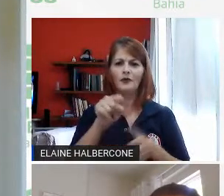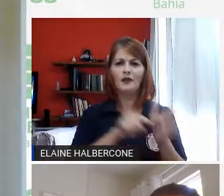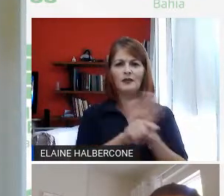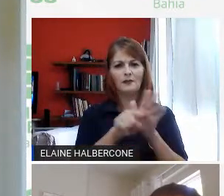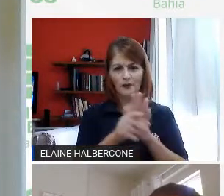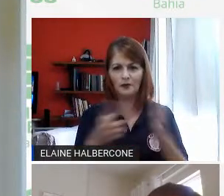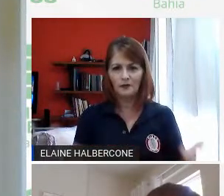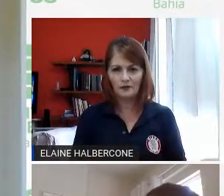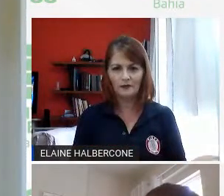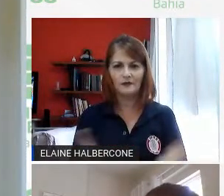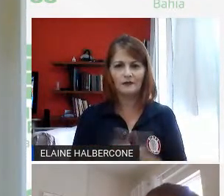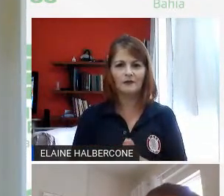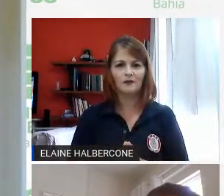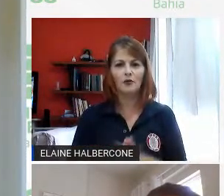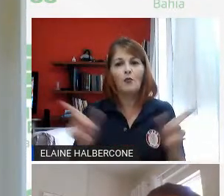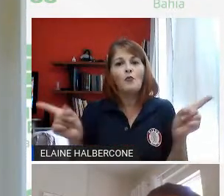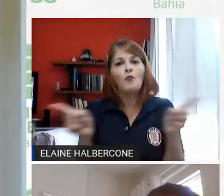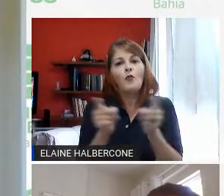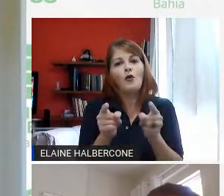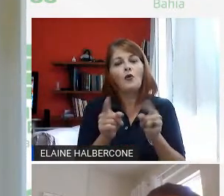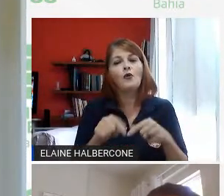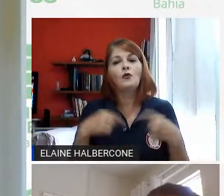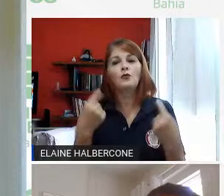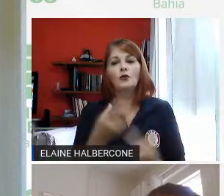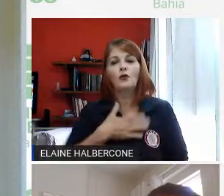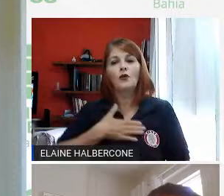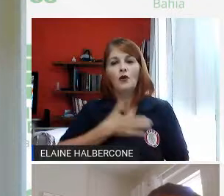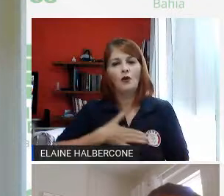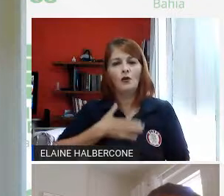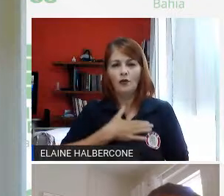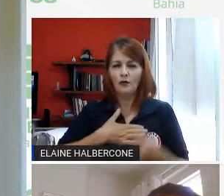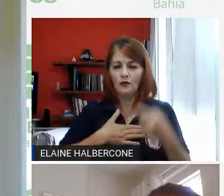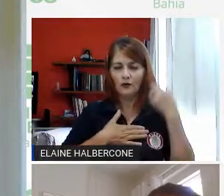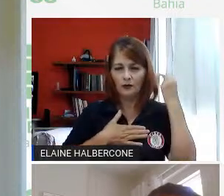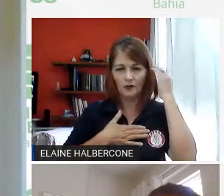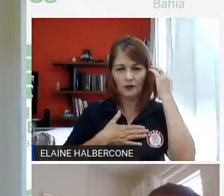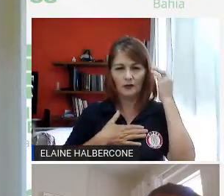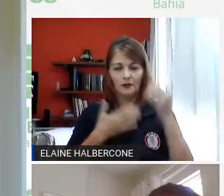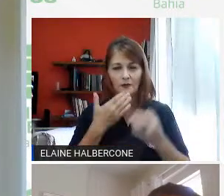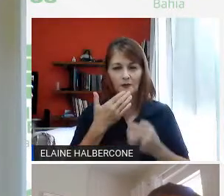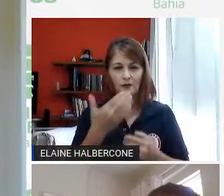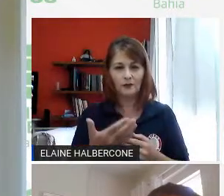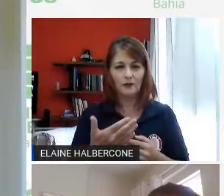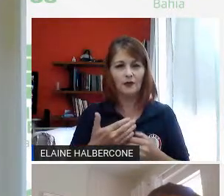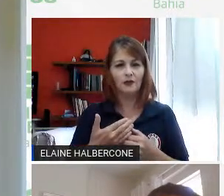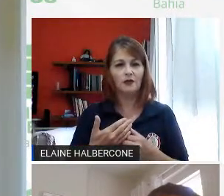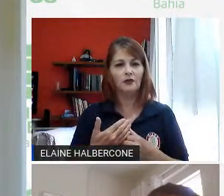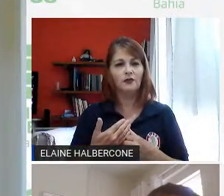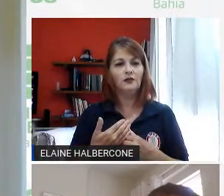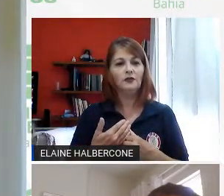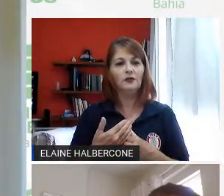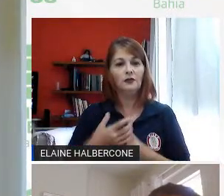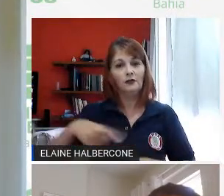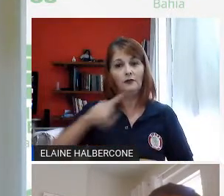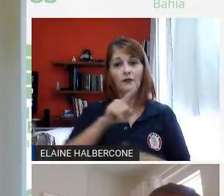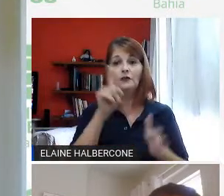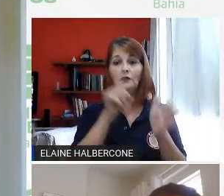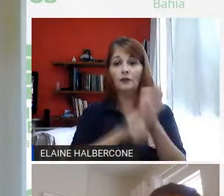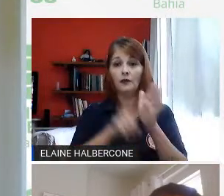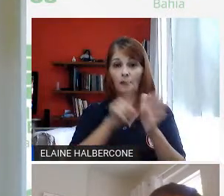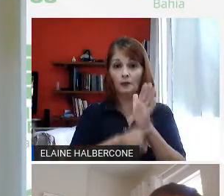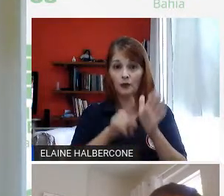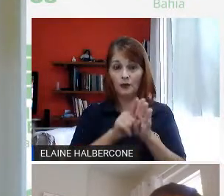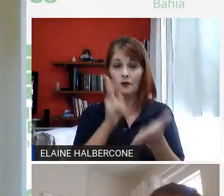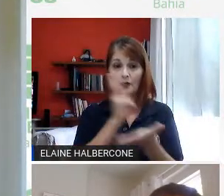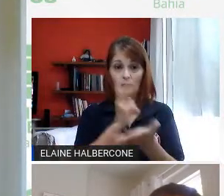um pouco mais curto. Nós gostaríamos de solicitar que vocês façam as perguntas, ainda aquelas que